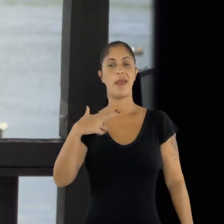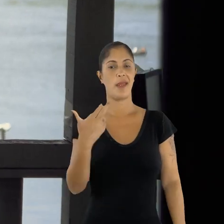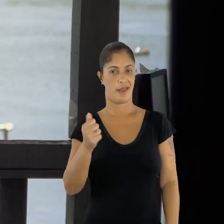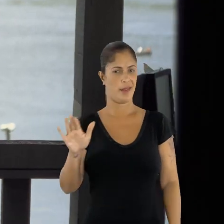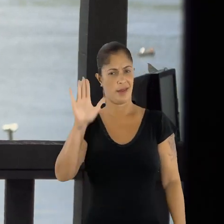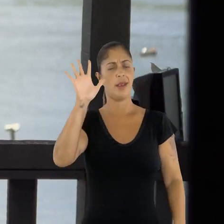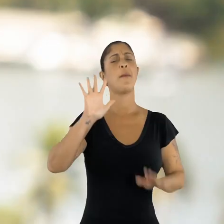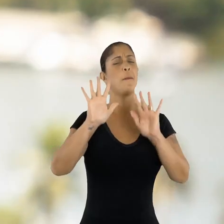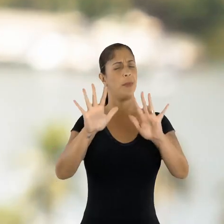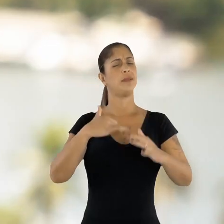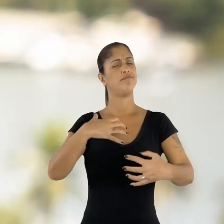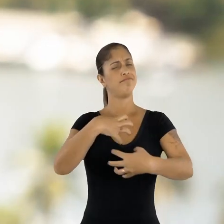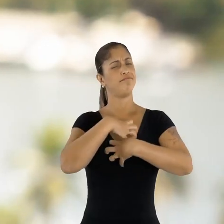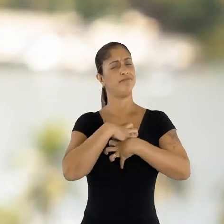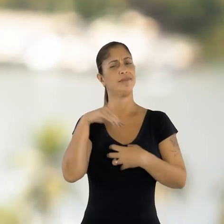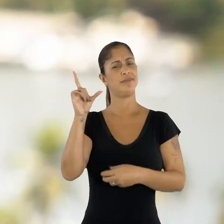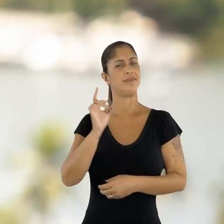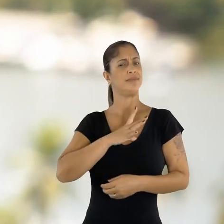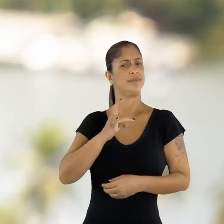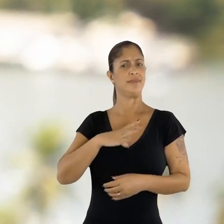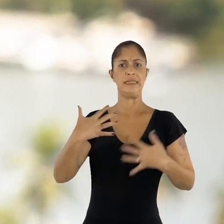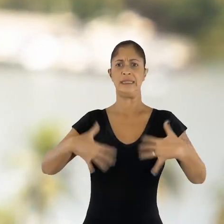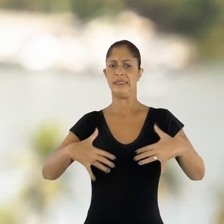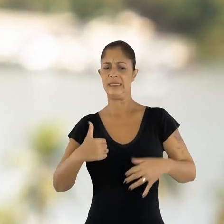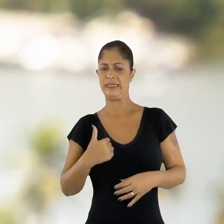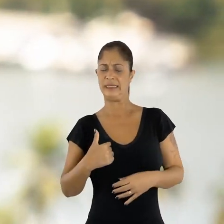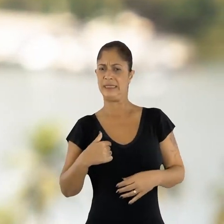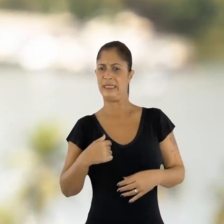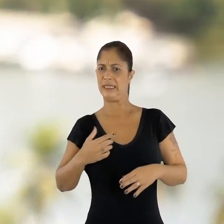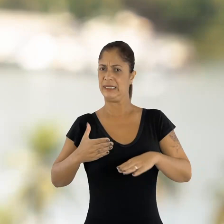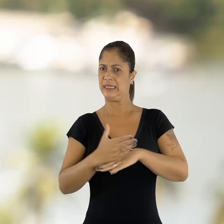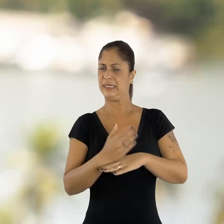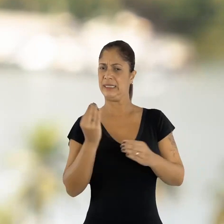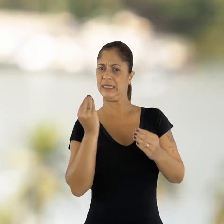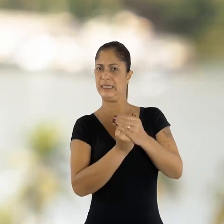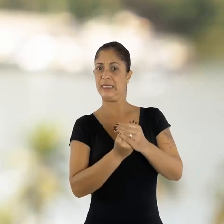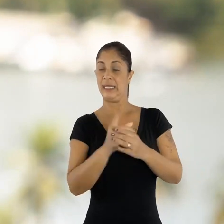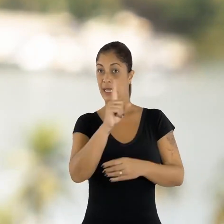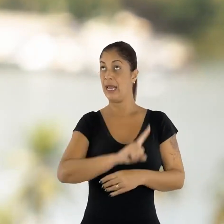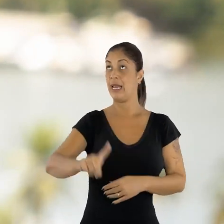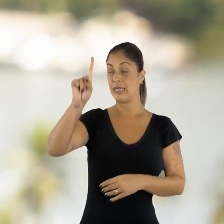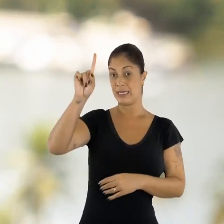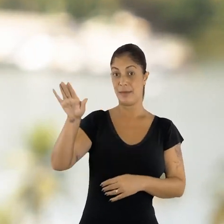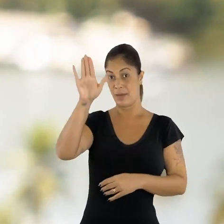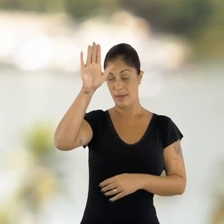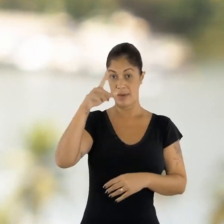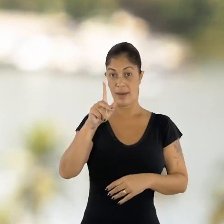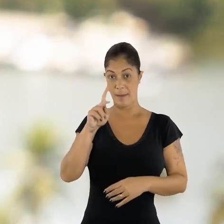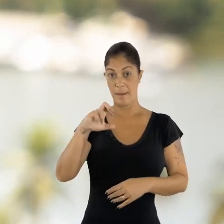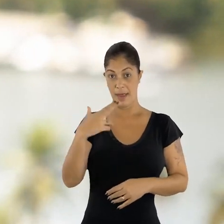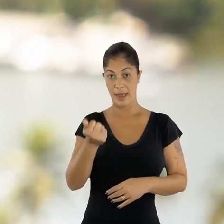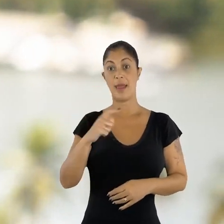mas eu senti que eles estavam muito temerosos da minha presença ali. No pé da penha tem um quartel do